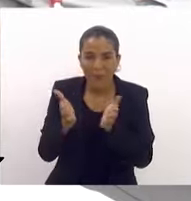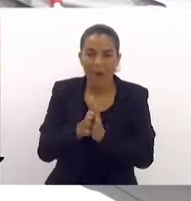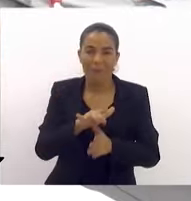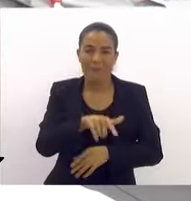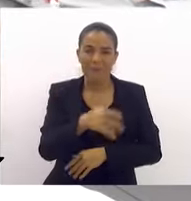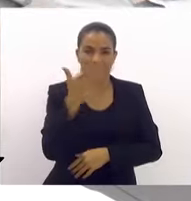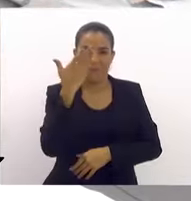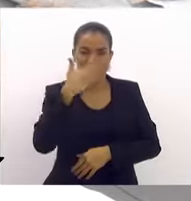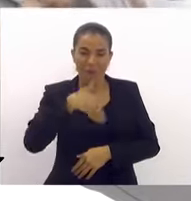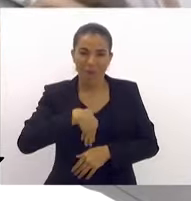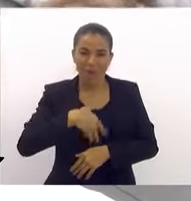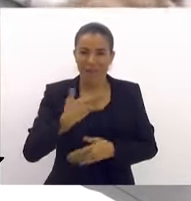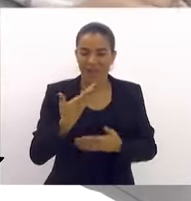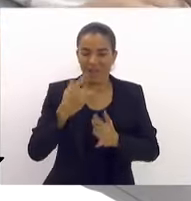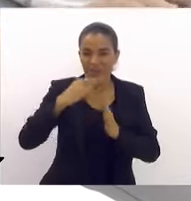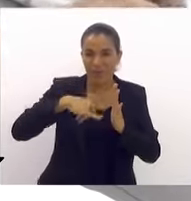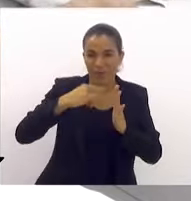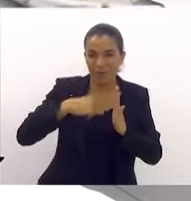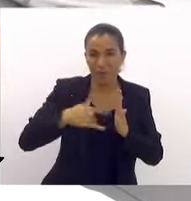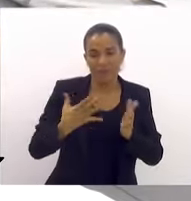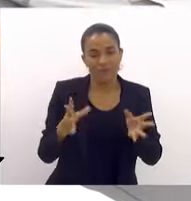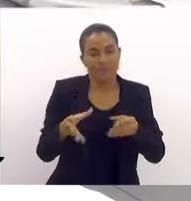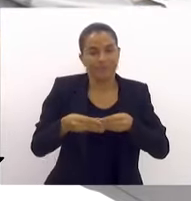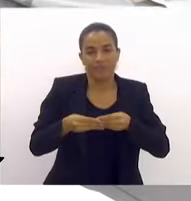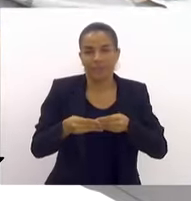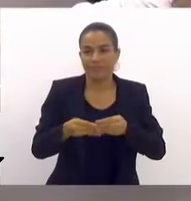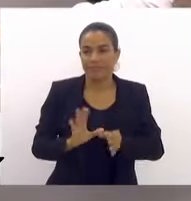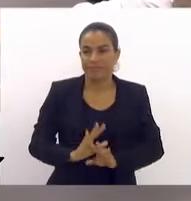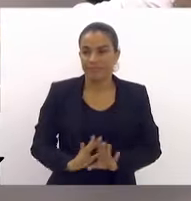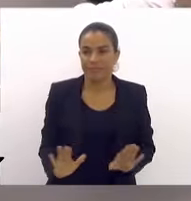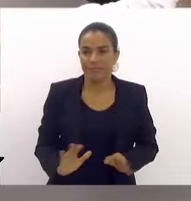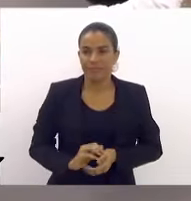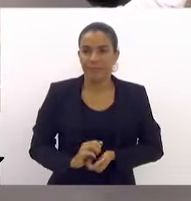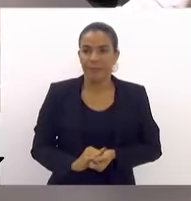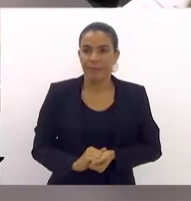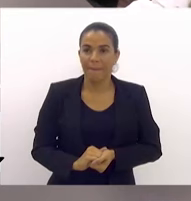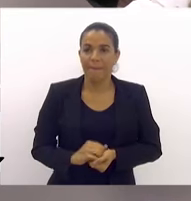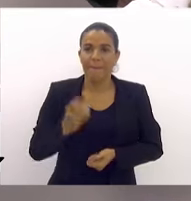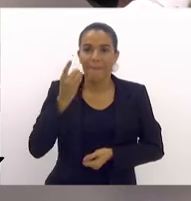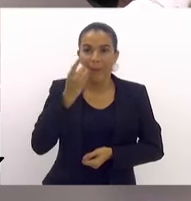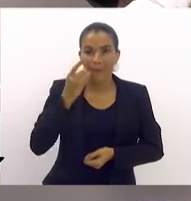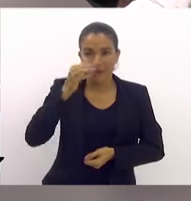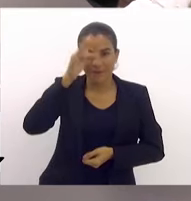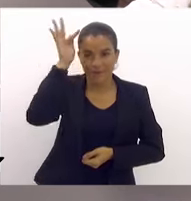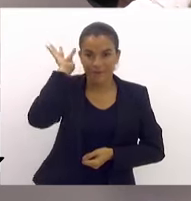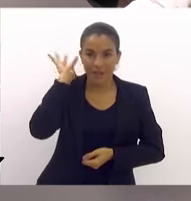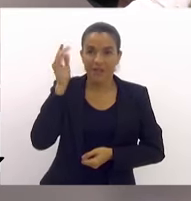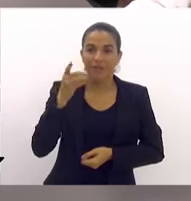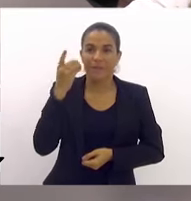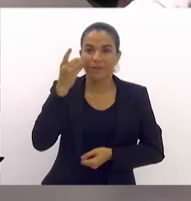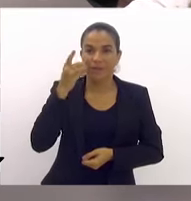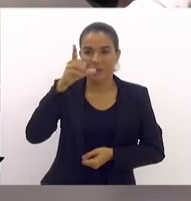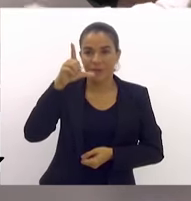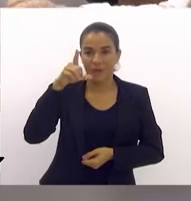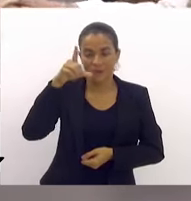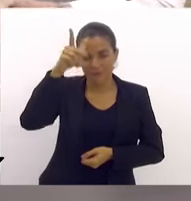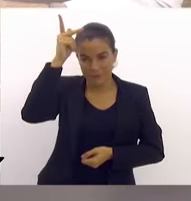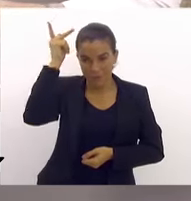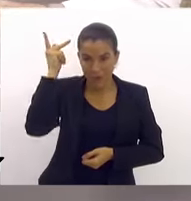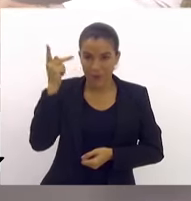está perdido. Concordo. E com isso concluir. Deputado Cozolino, deputado Fred, bom dia. Deputado Luiz Paulo. Para discutir,